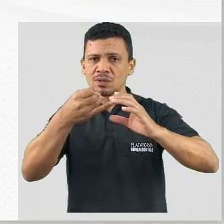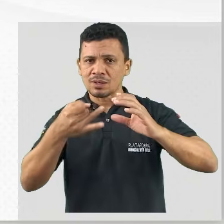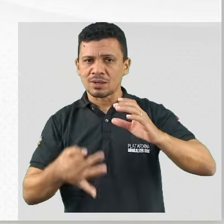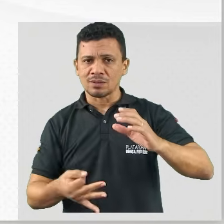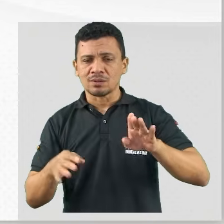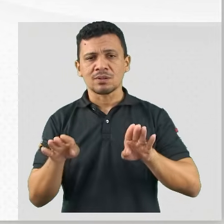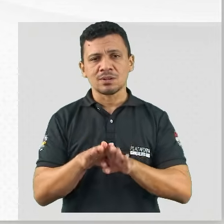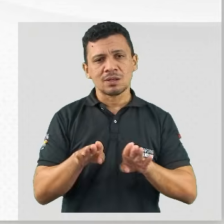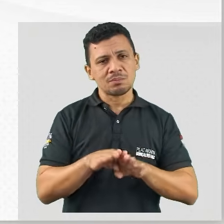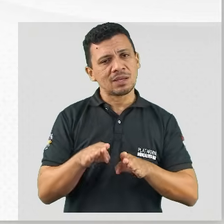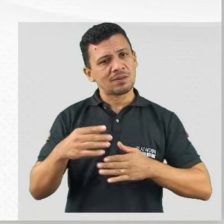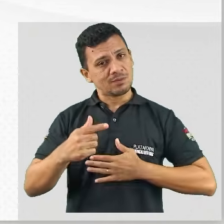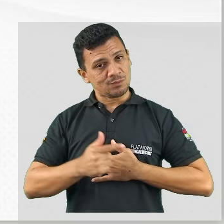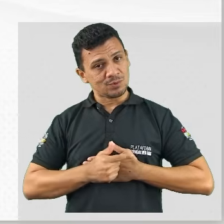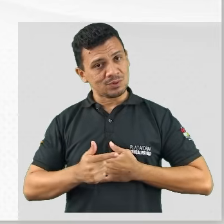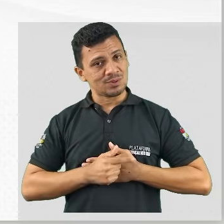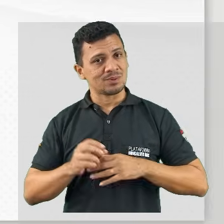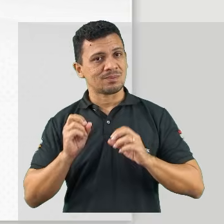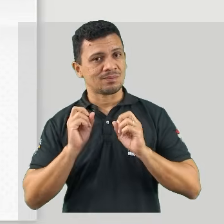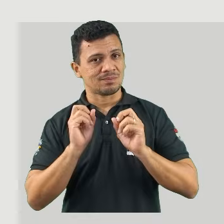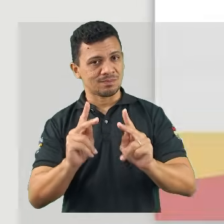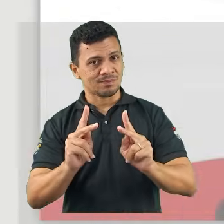suas funções, beleza?